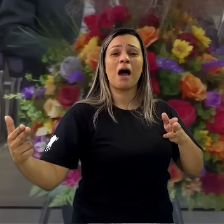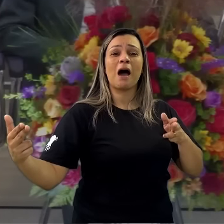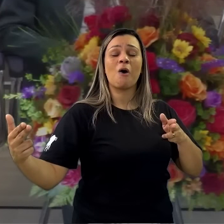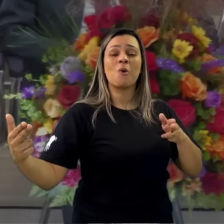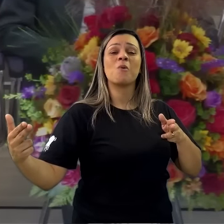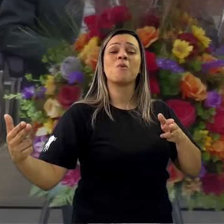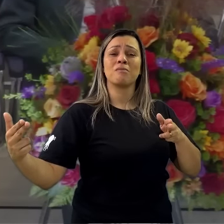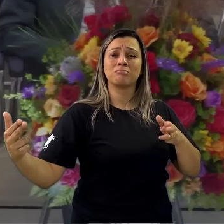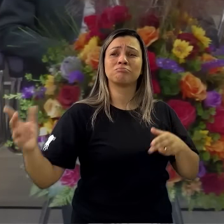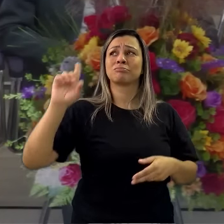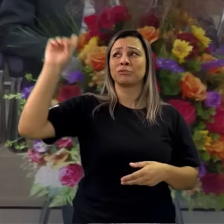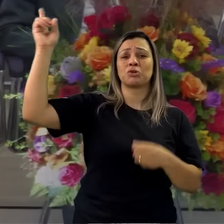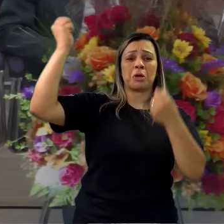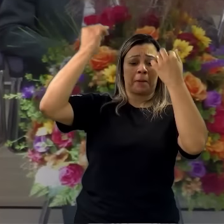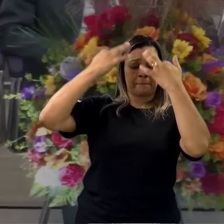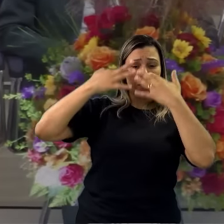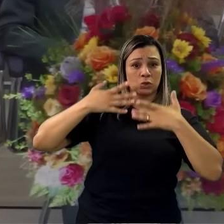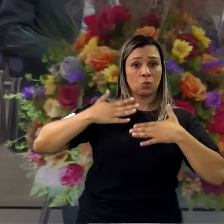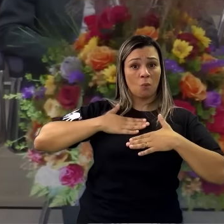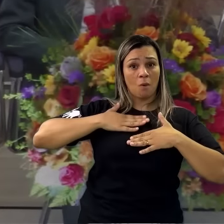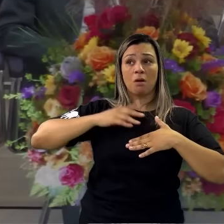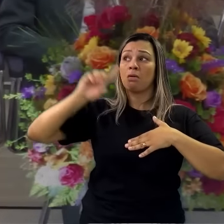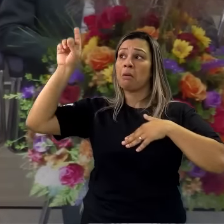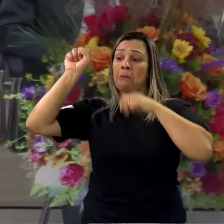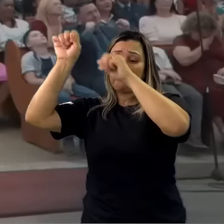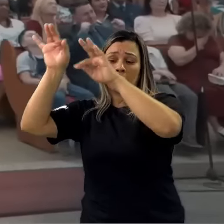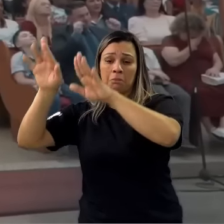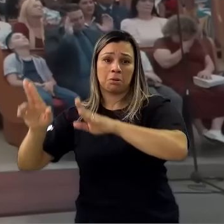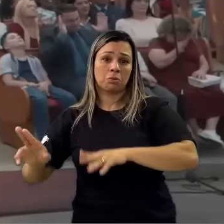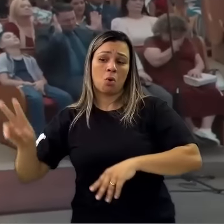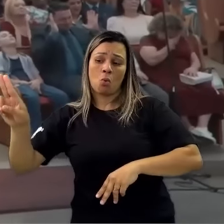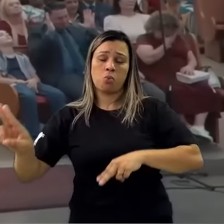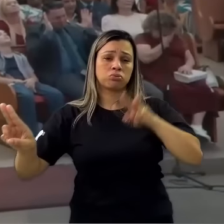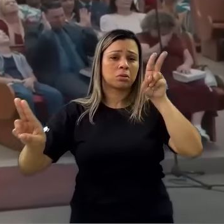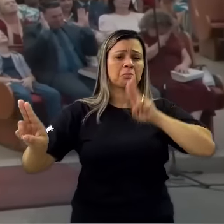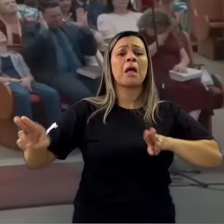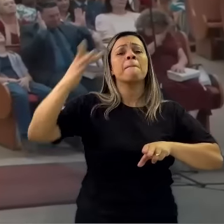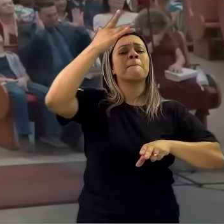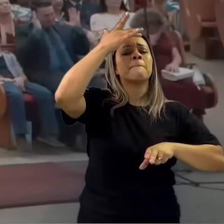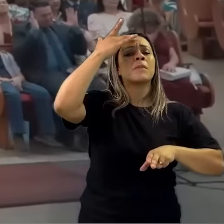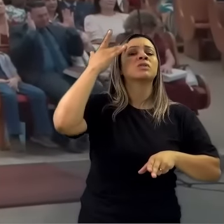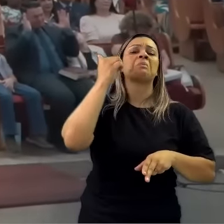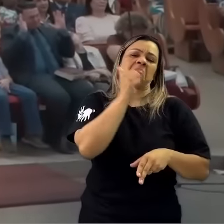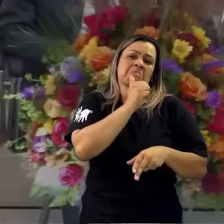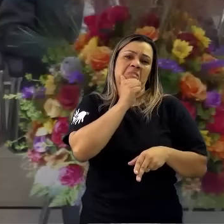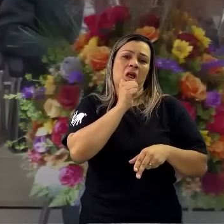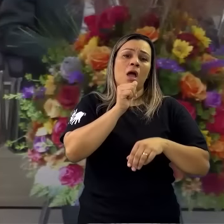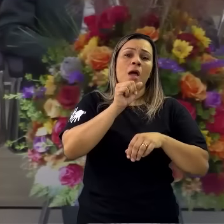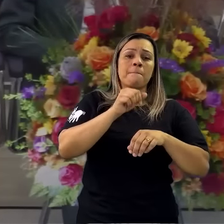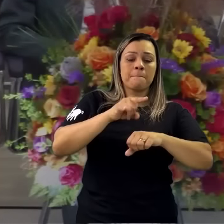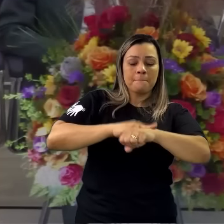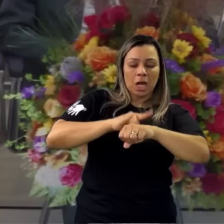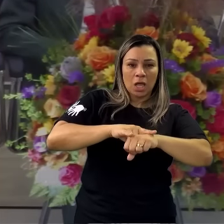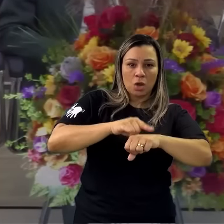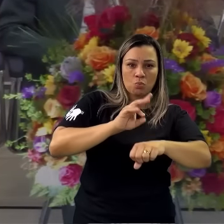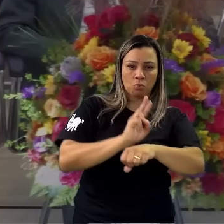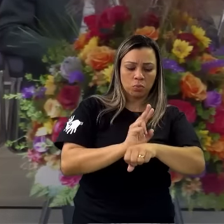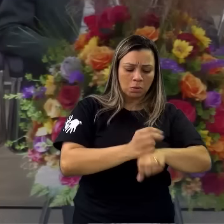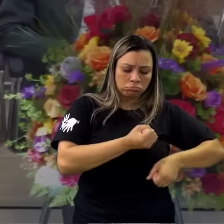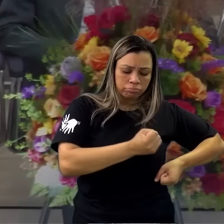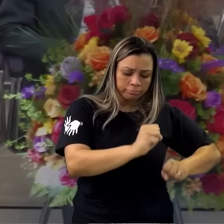é o Deus que visita a cantina é o Deus que visita os banheiros para quem limpa é o Deus que visita portaria é o Deus que visita